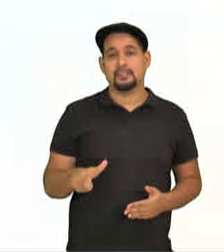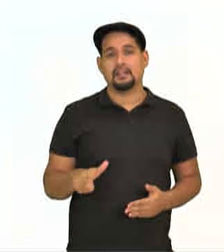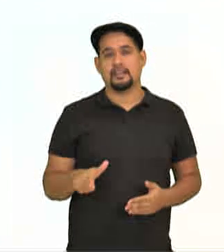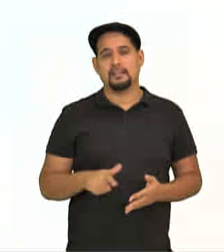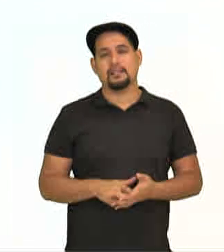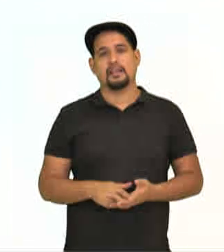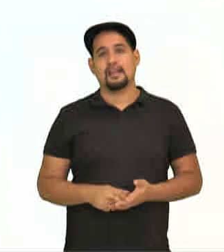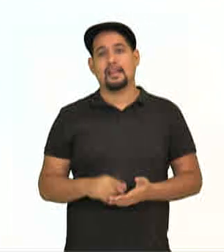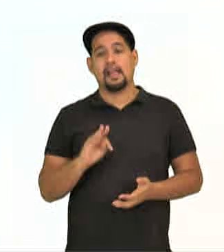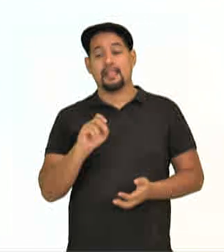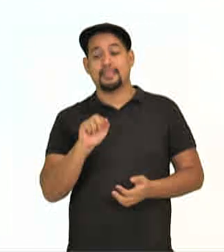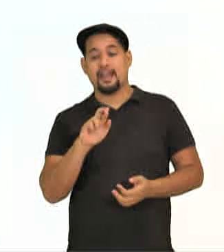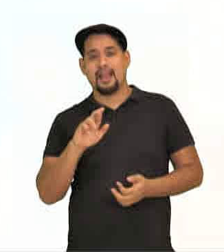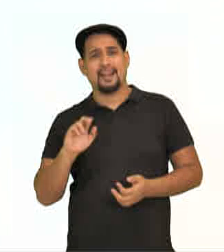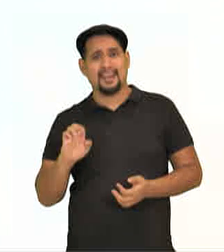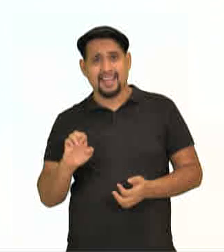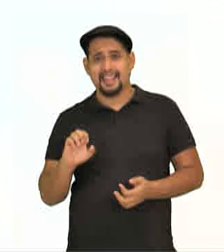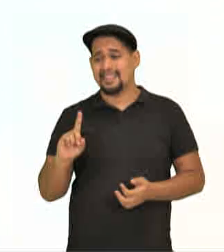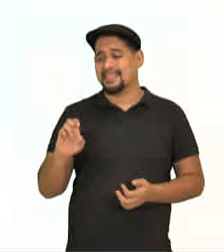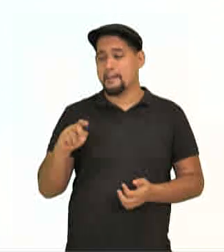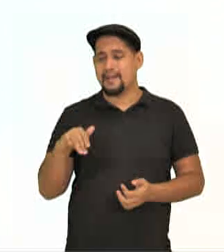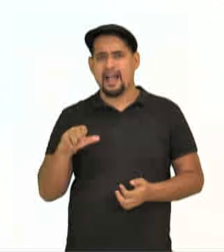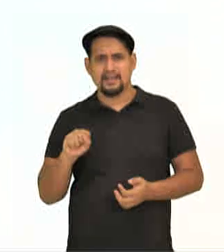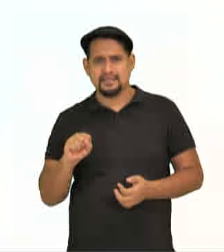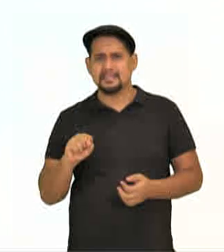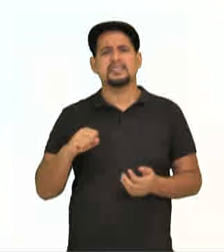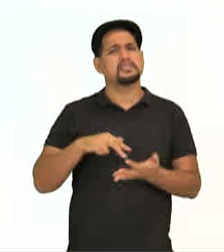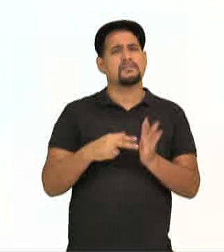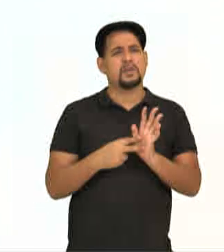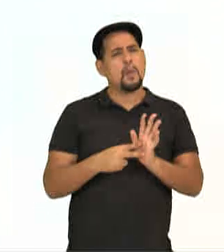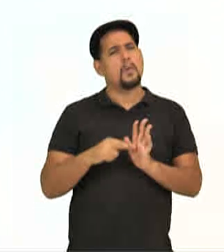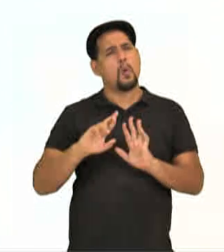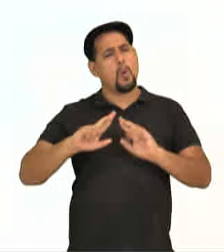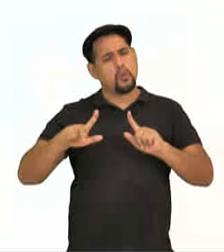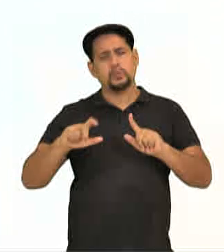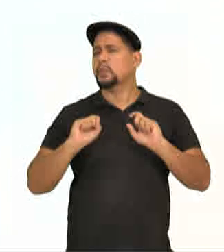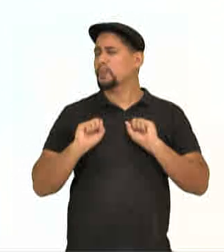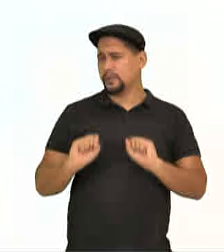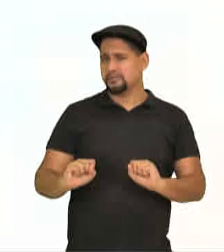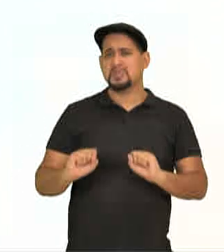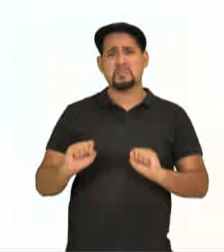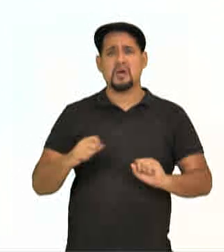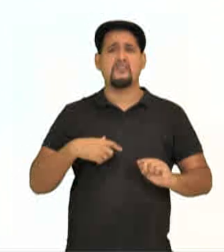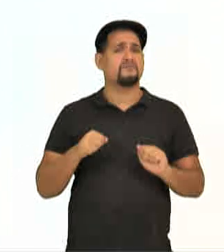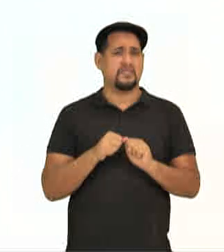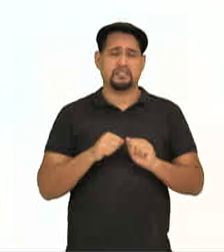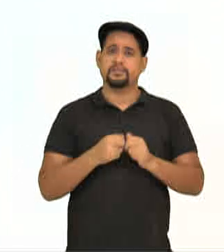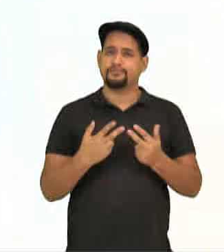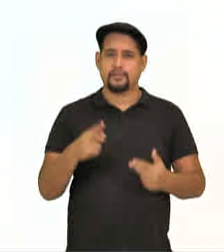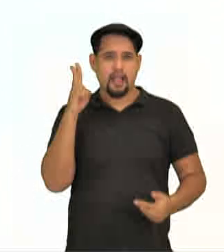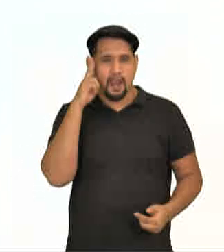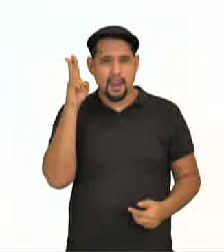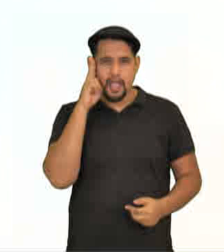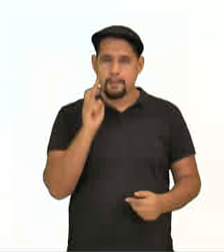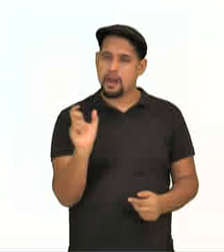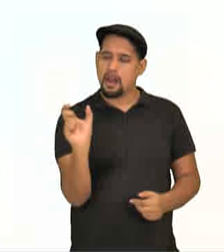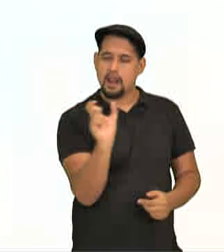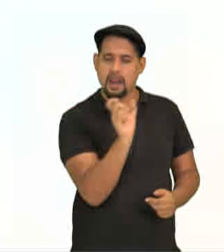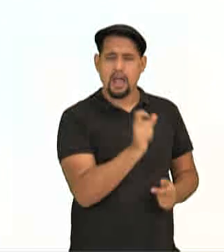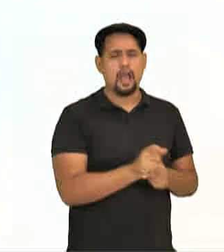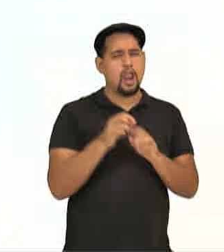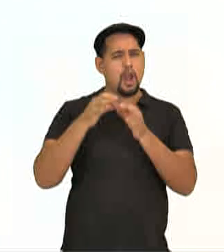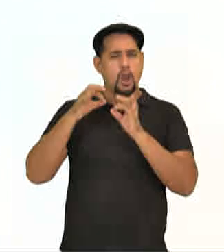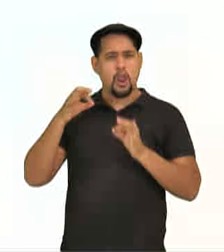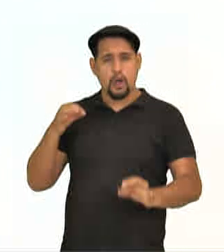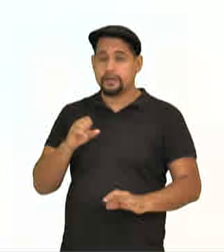tarde demais. Então, aqui poderiam ser outros? Poderiam. Você pode ter feito outros. Lembra que aquela classificação? Ela é